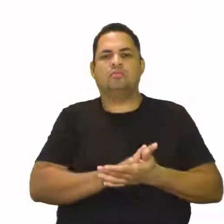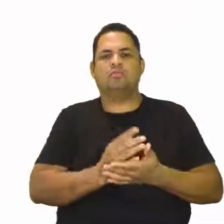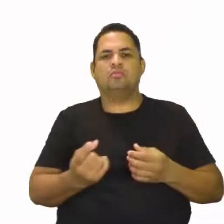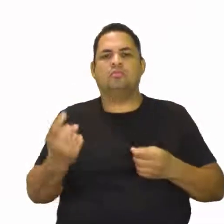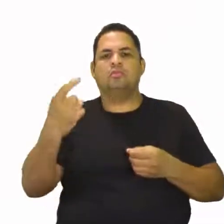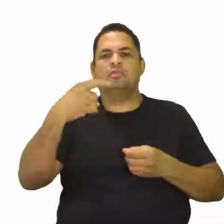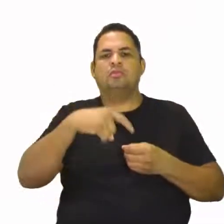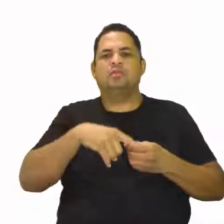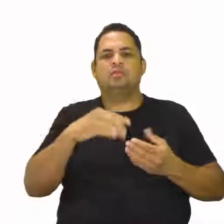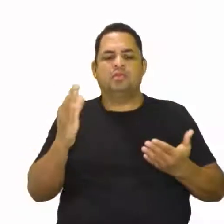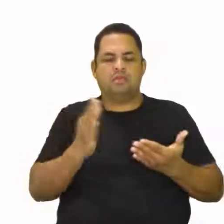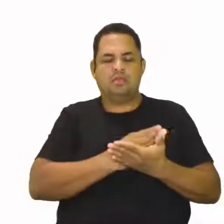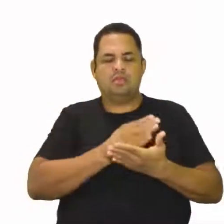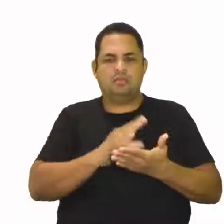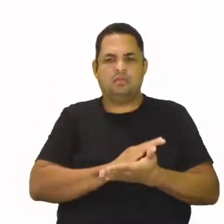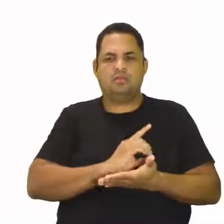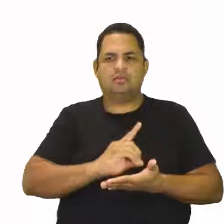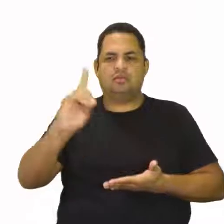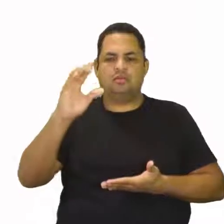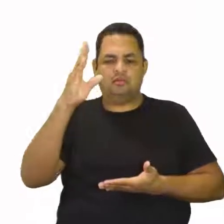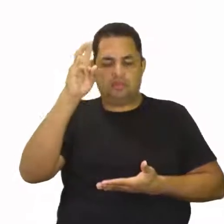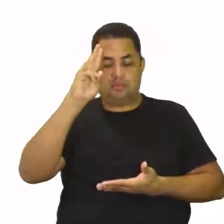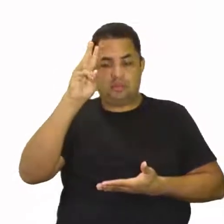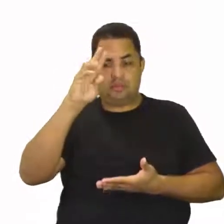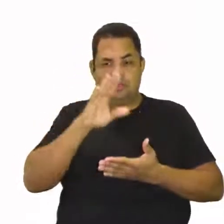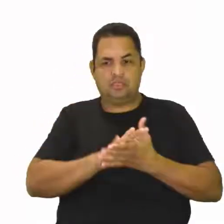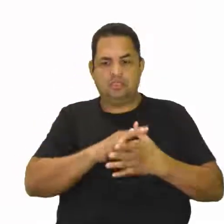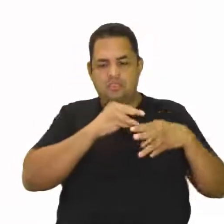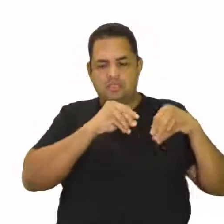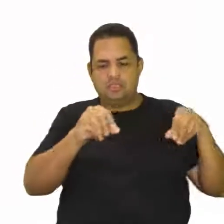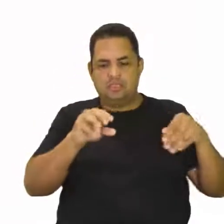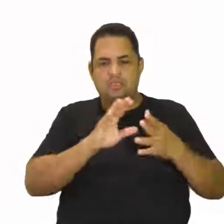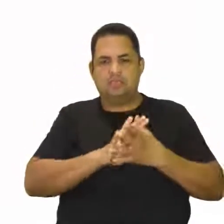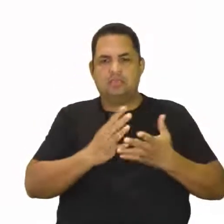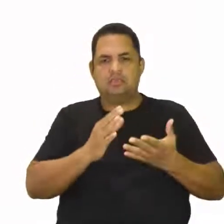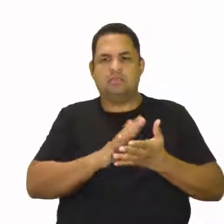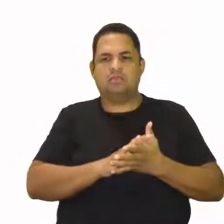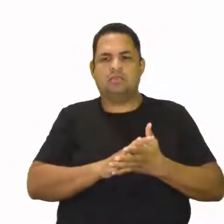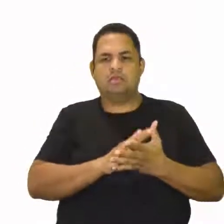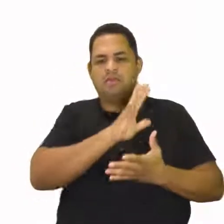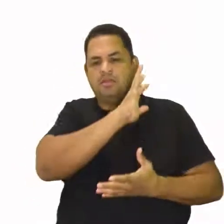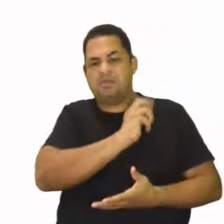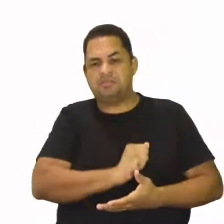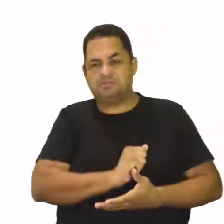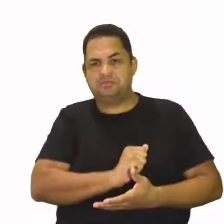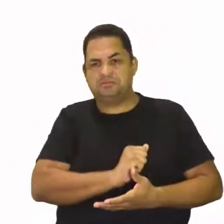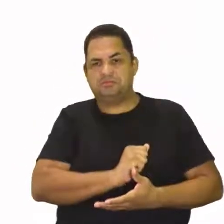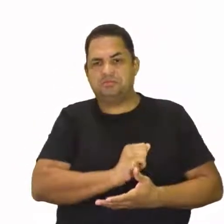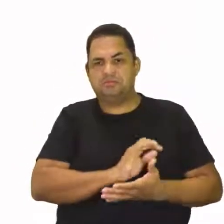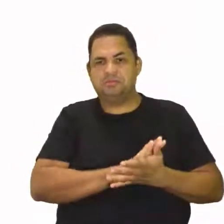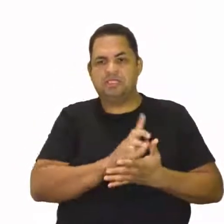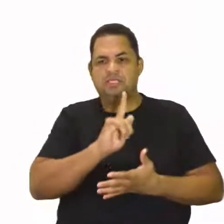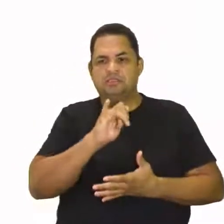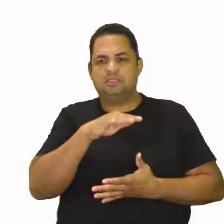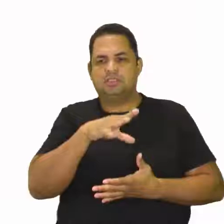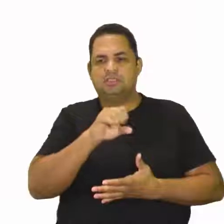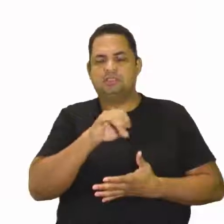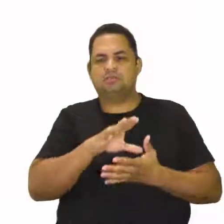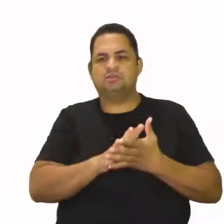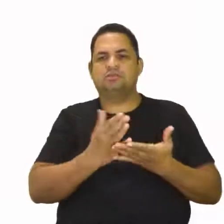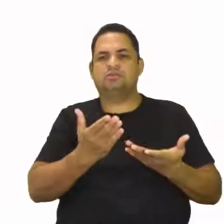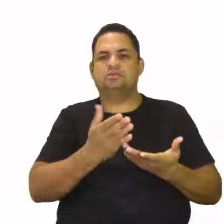Voltamos lá à Bíblia. Lembra da Terra Prometida? Lembra da Palestina? Lá em Gênesis falava que era a